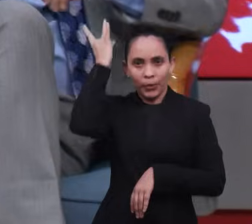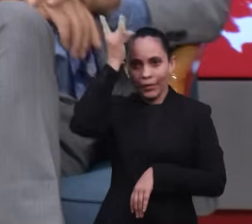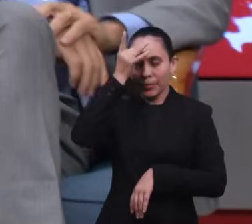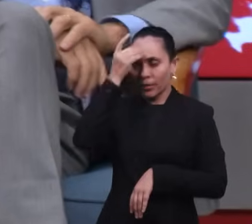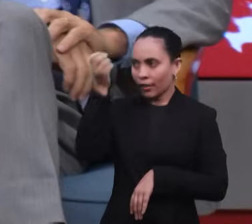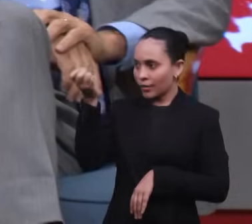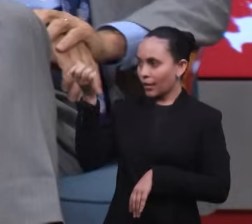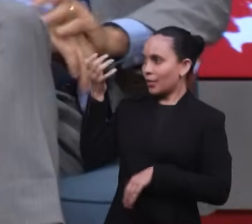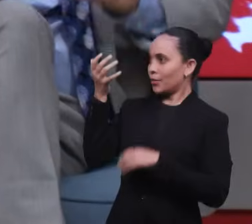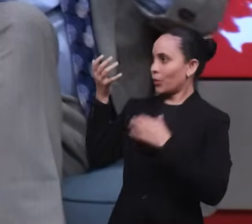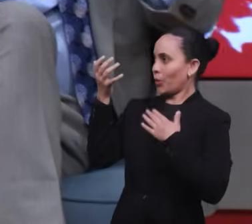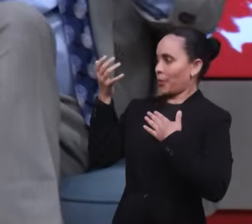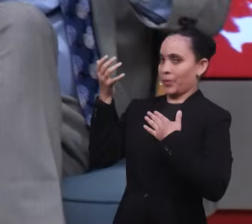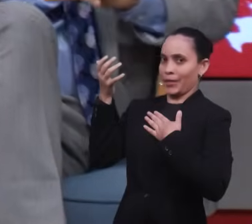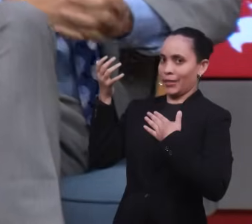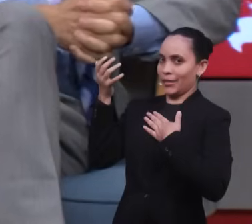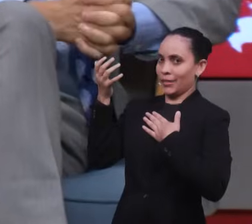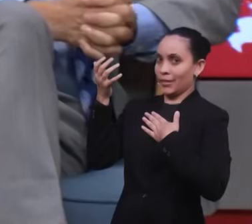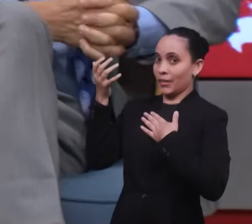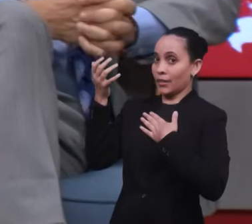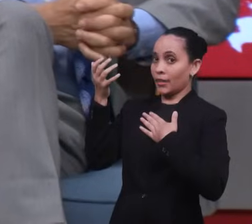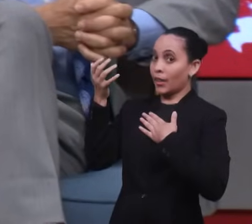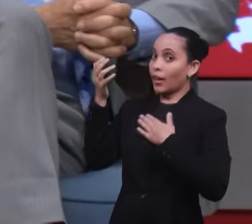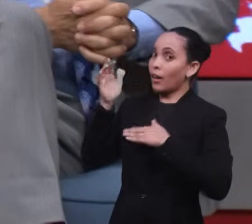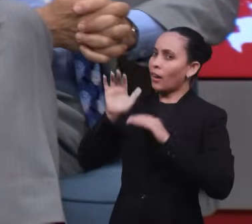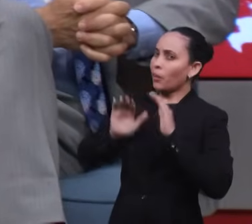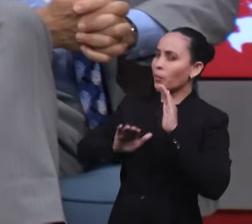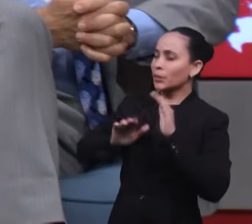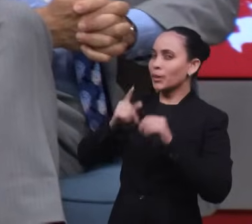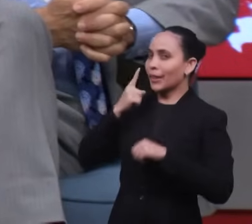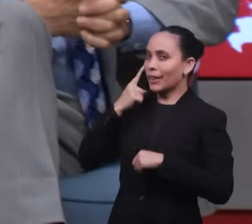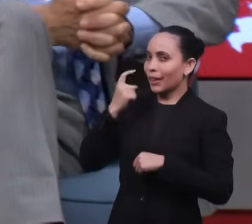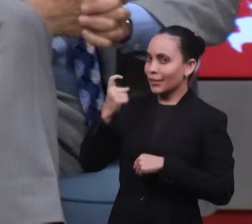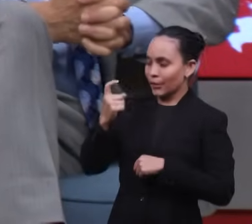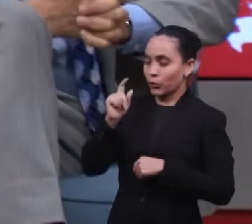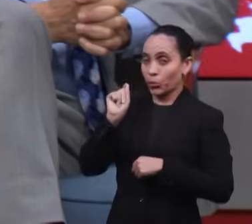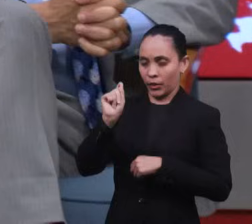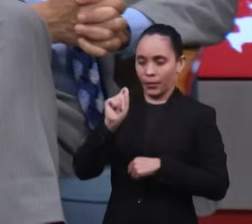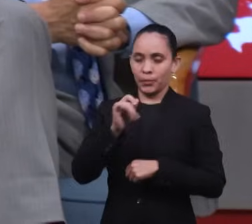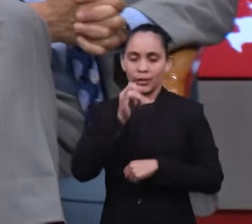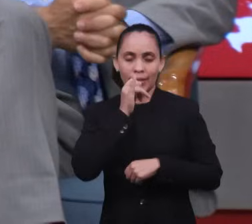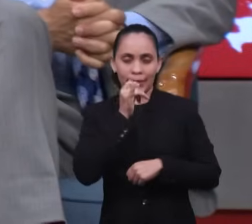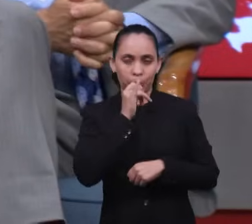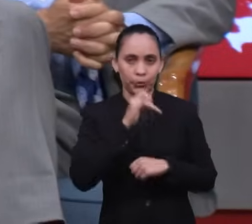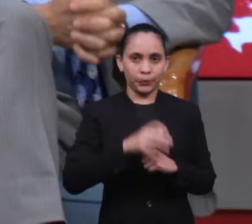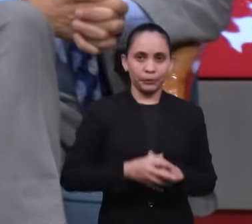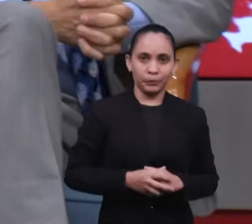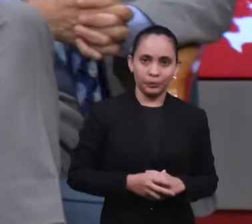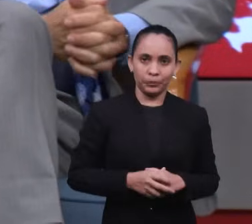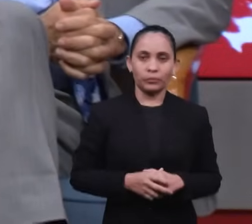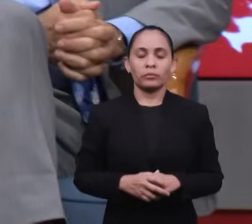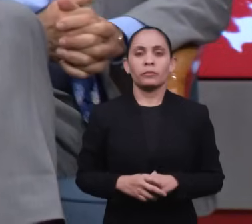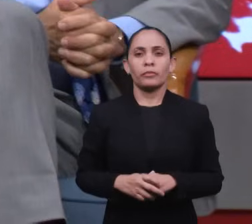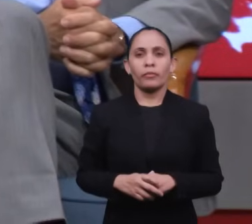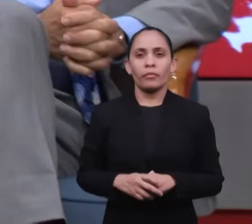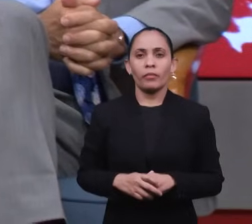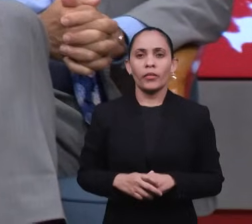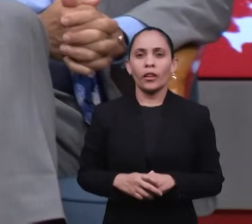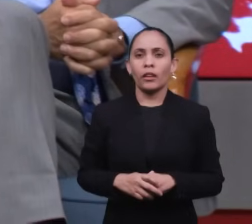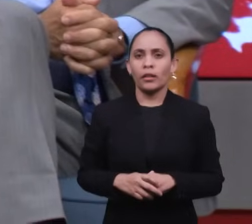fez ele ver. E o que o Espírito Santo fez ele ver? Algumas coisas interessantes. Por exemplo,